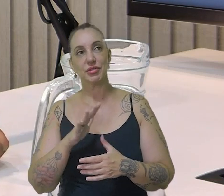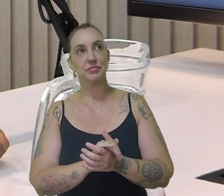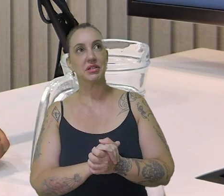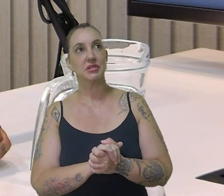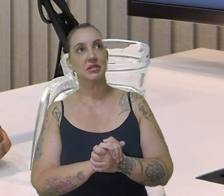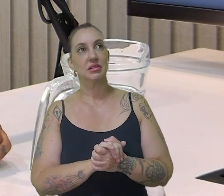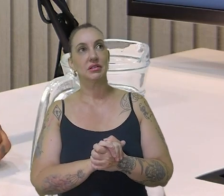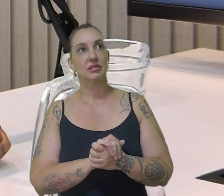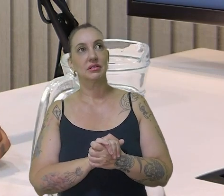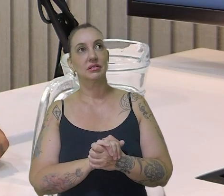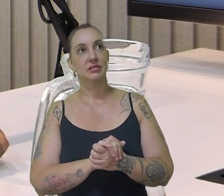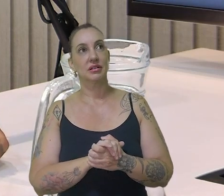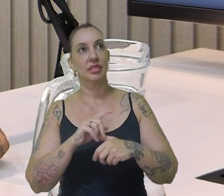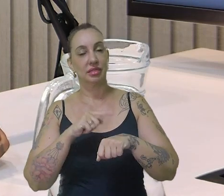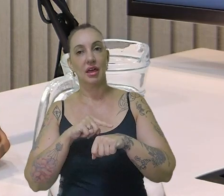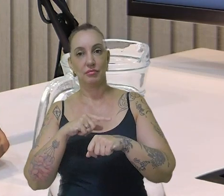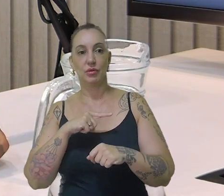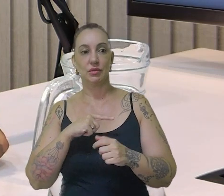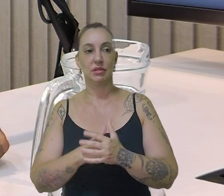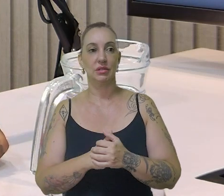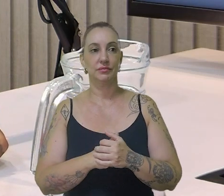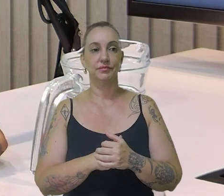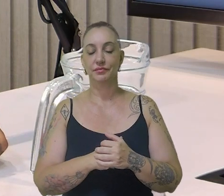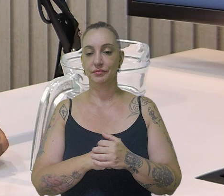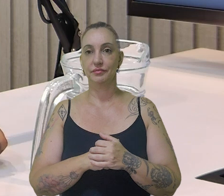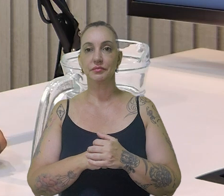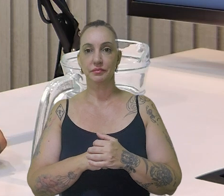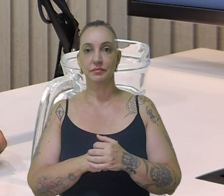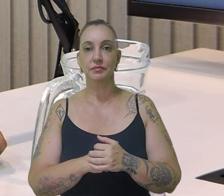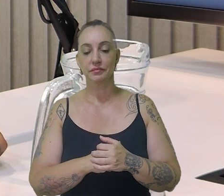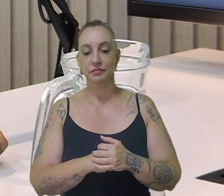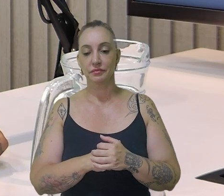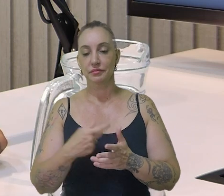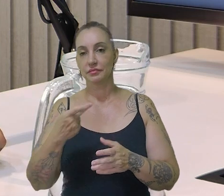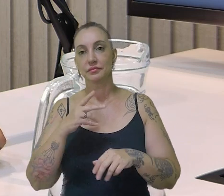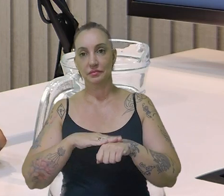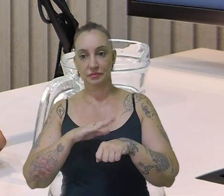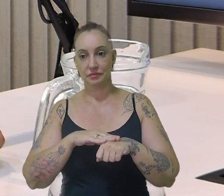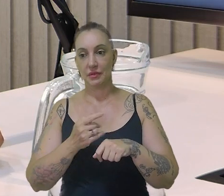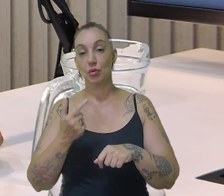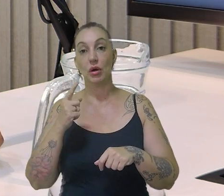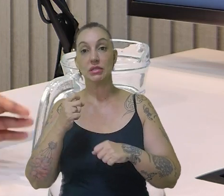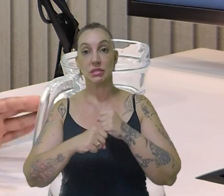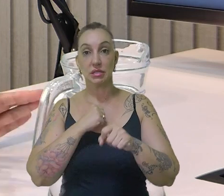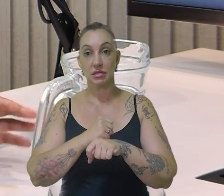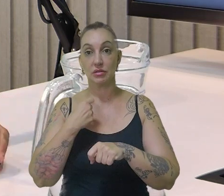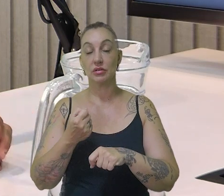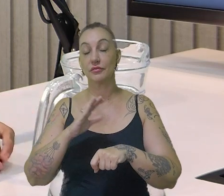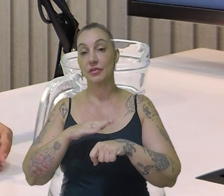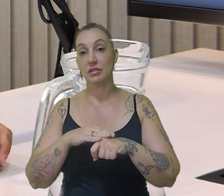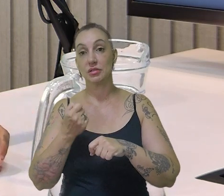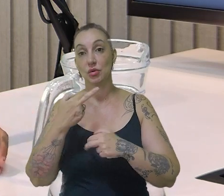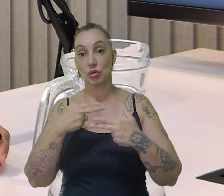noss faz um um tempinho e desde então é desde então a gente tem feito quase todos os anos a gente faz alguma